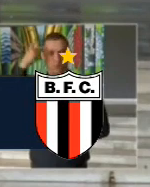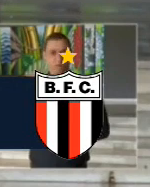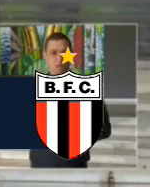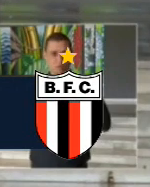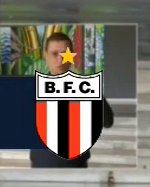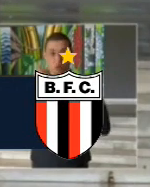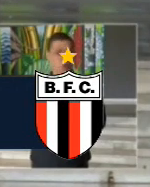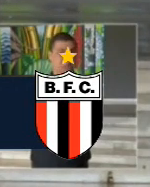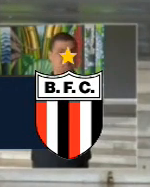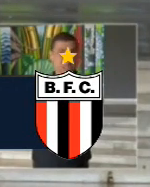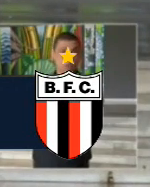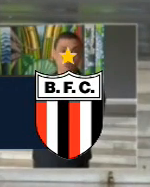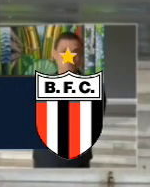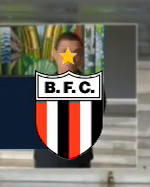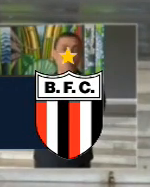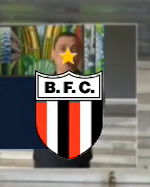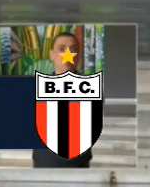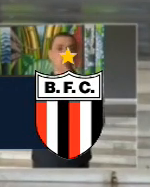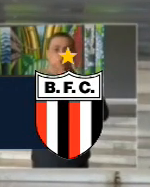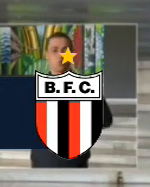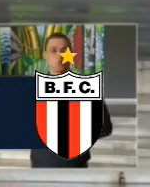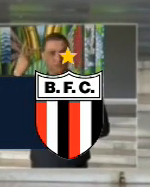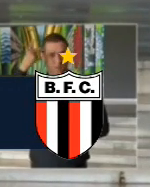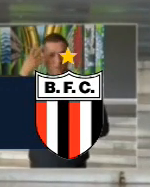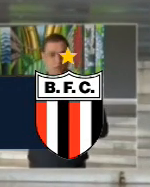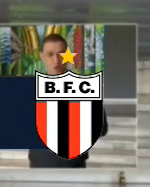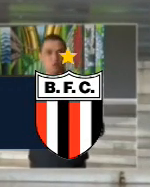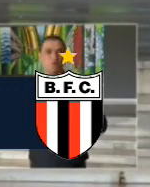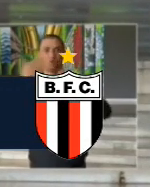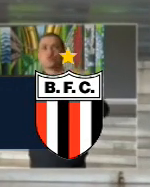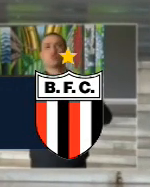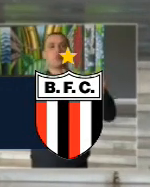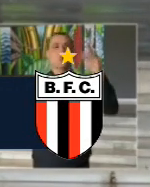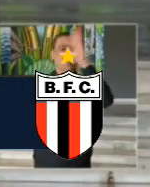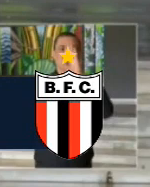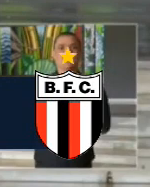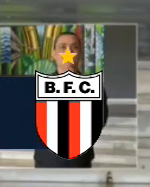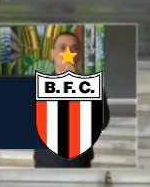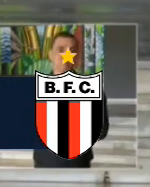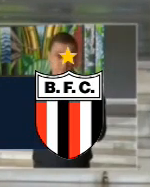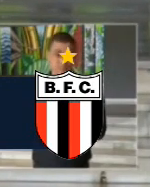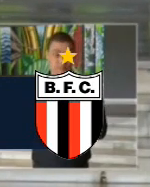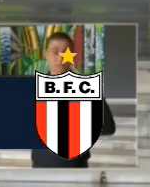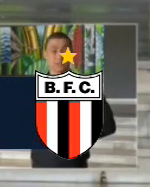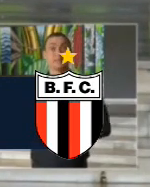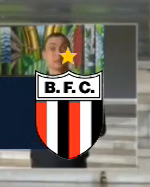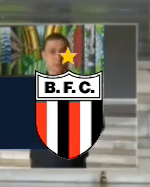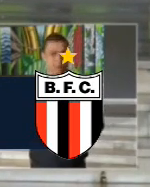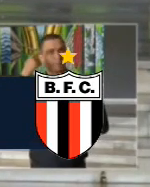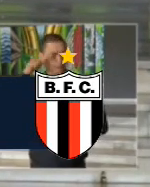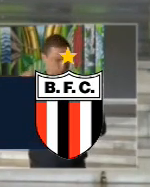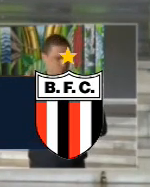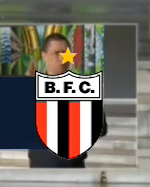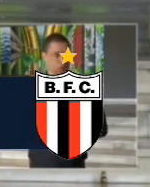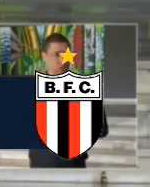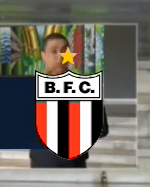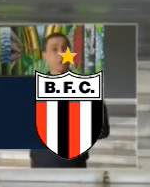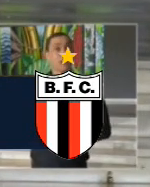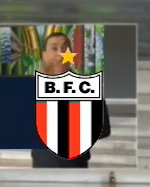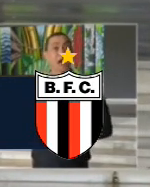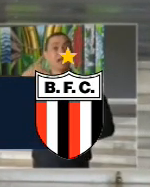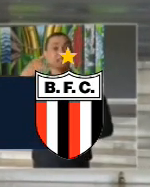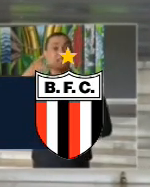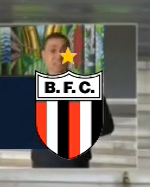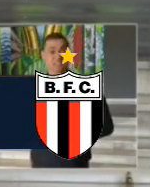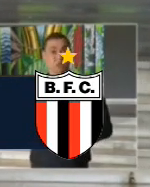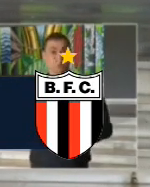Sem concluir, os times de São Paulo não podem participar do Campeonato Brasileiro. Nós estamos levando em conta também isso e os aspectos de saúde